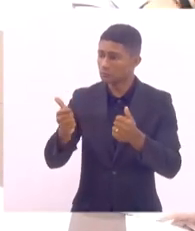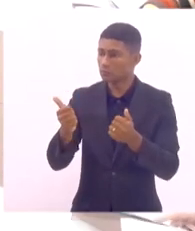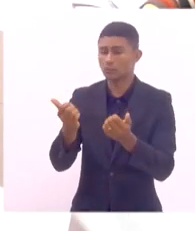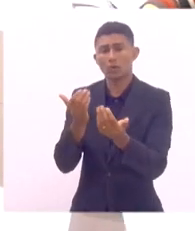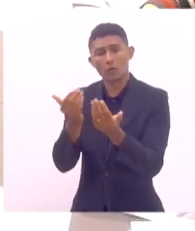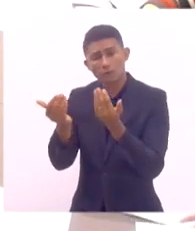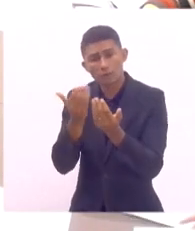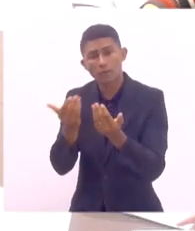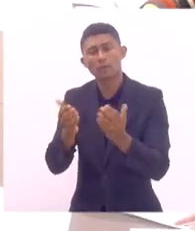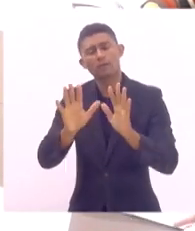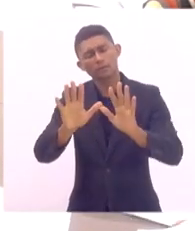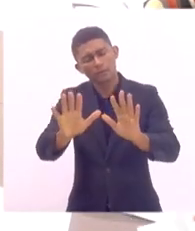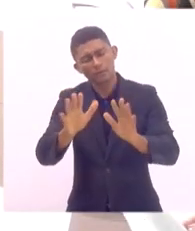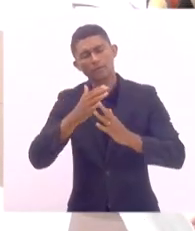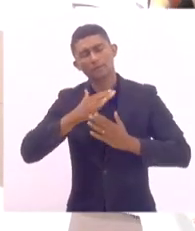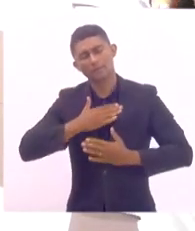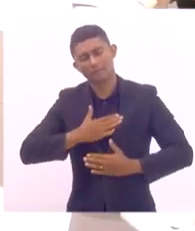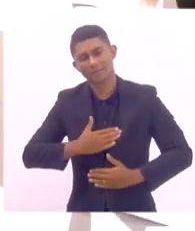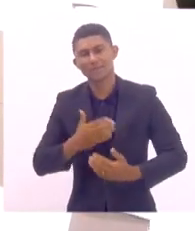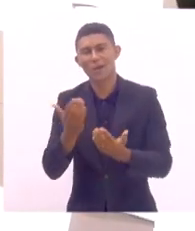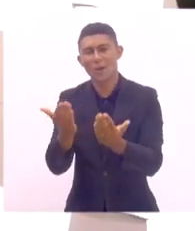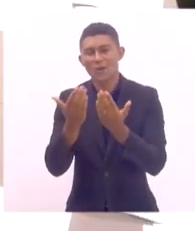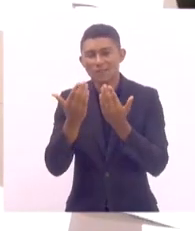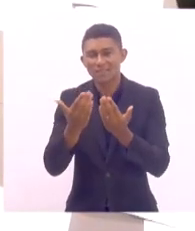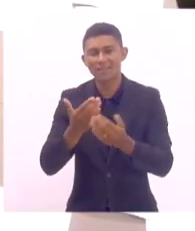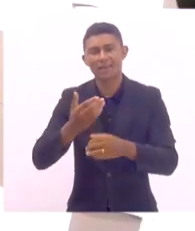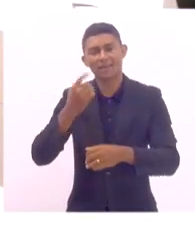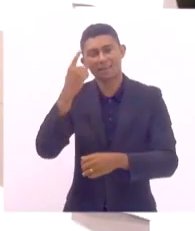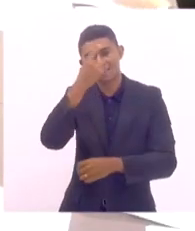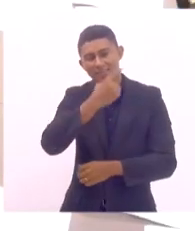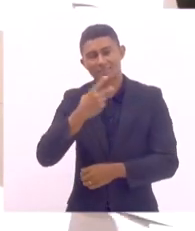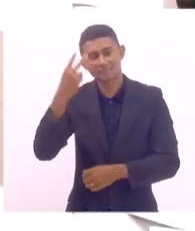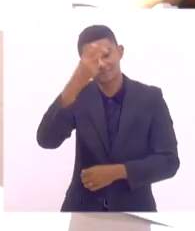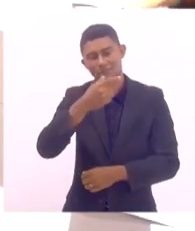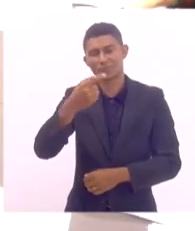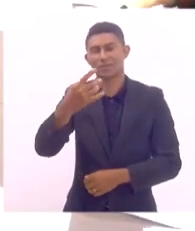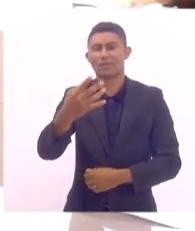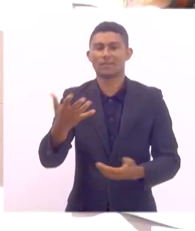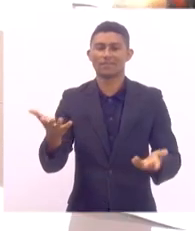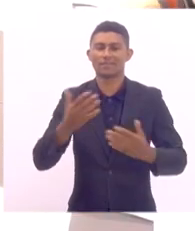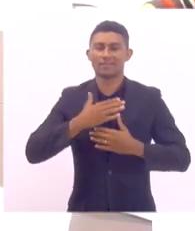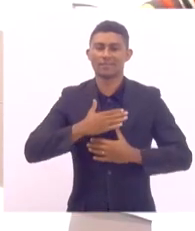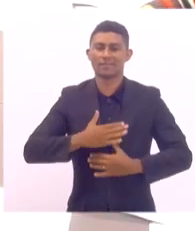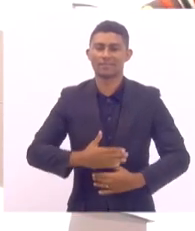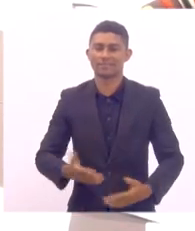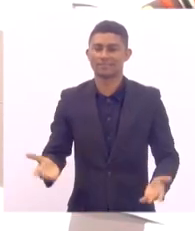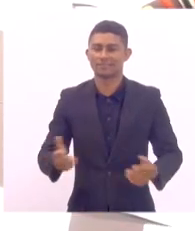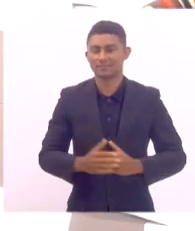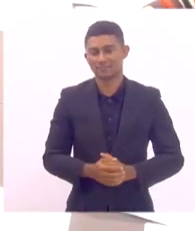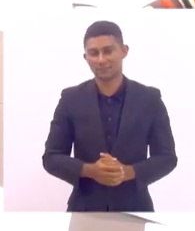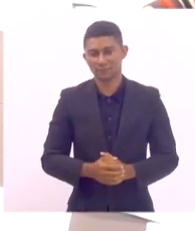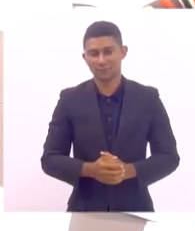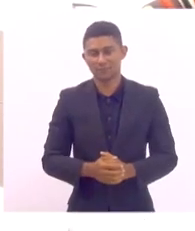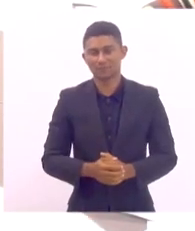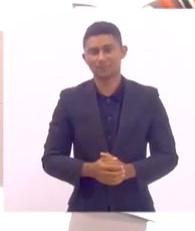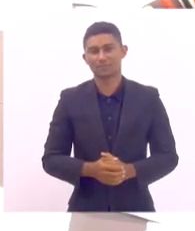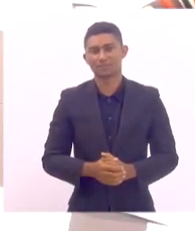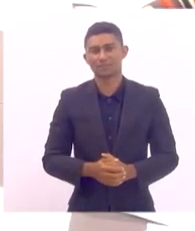vou conversar, calma, 24 horas. Lúcia Helena, calma, seu presidente. Coração. Lúcia?